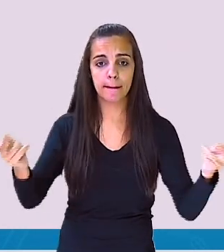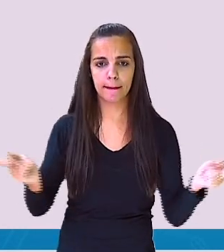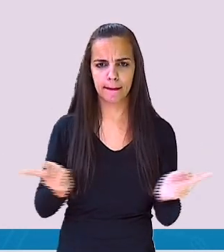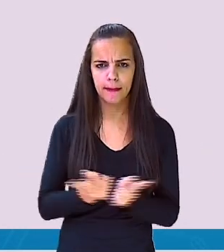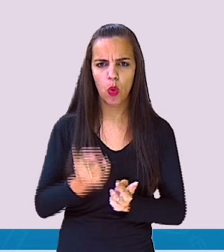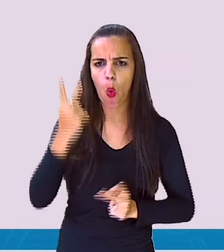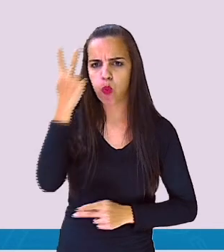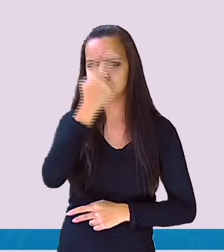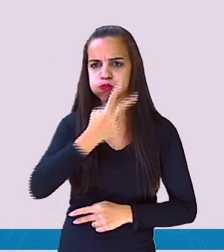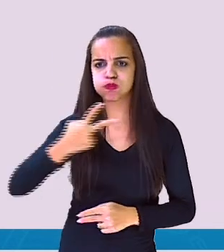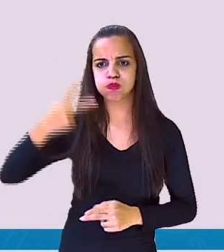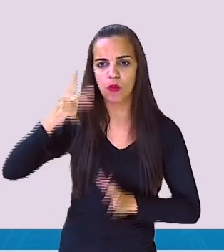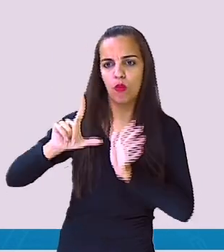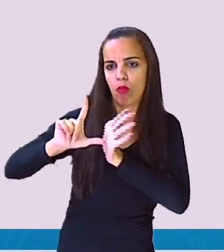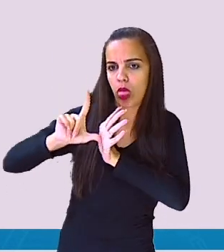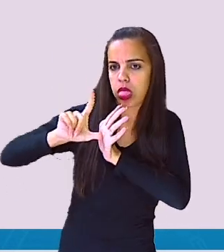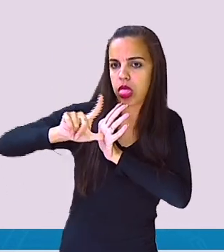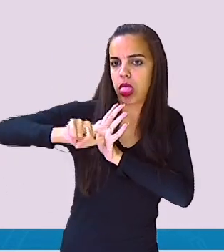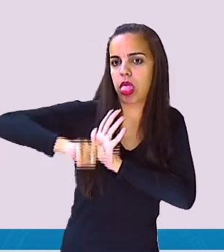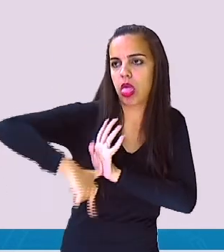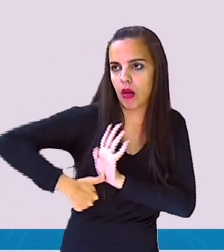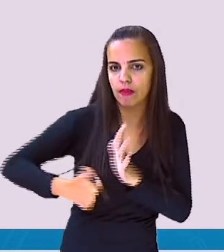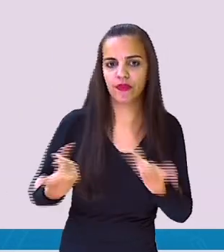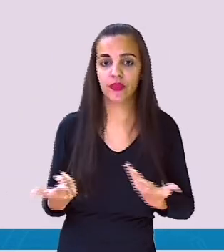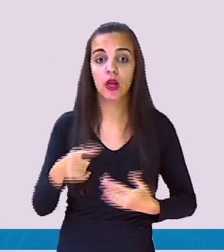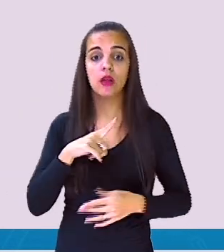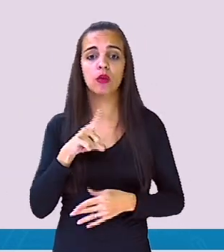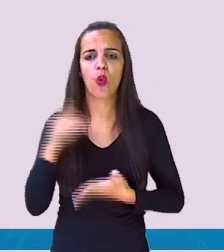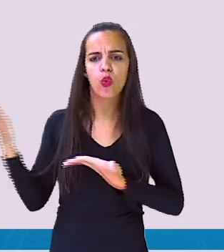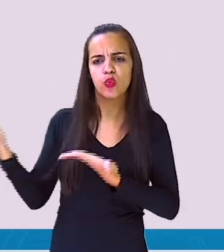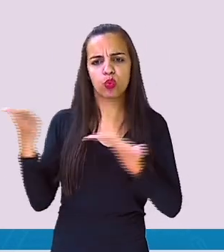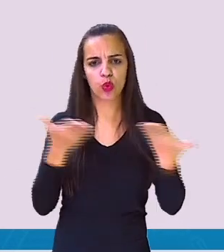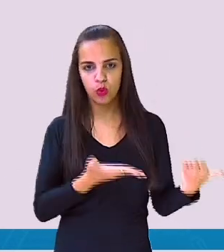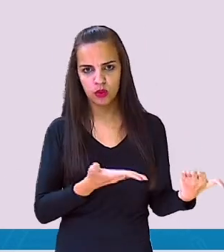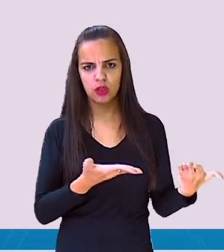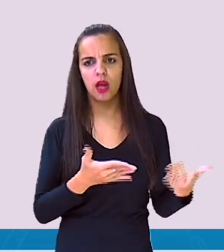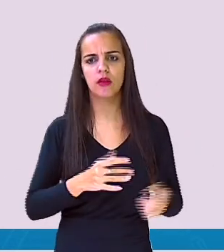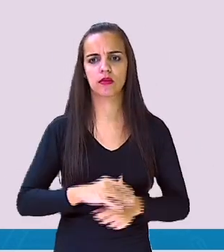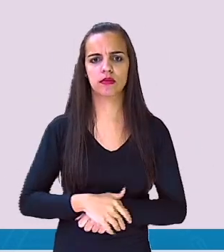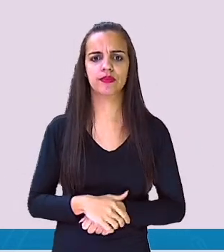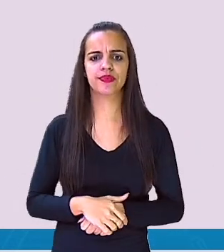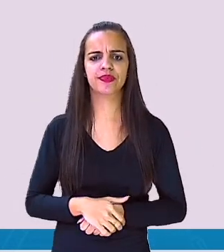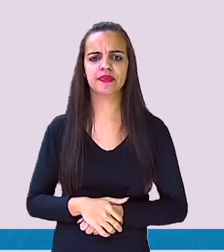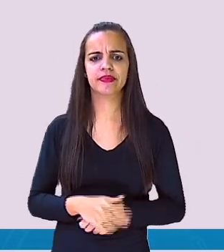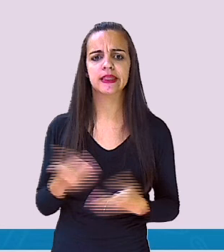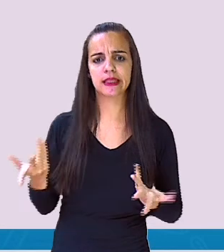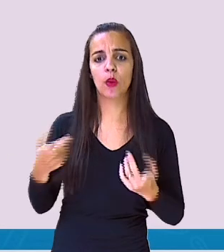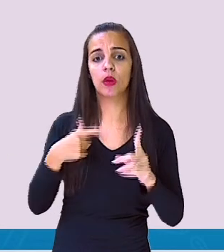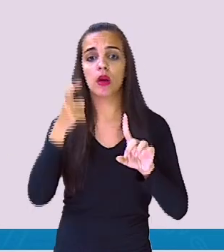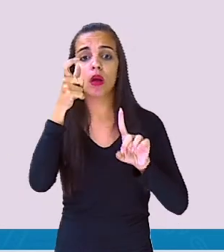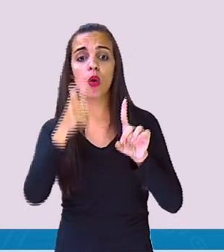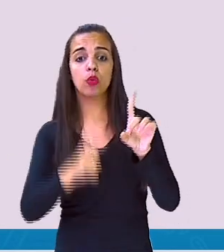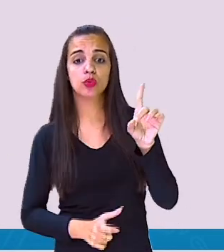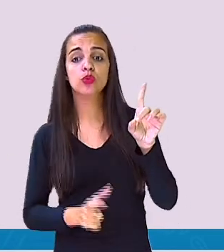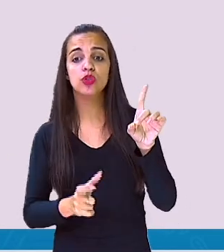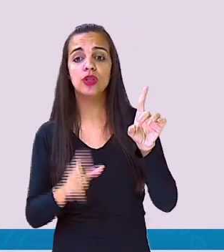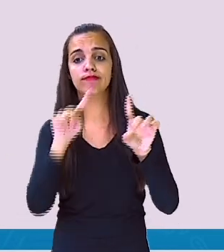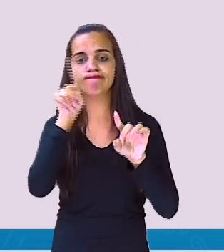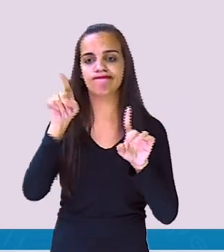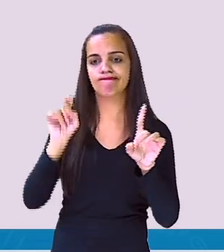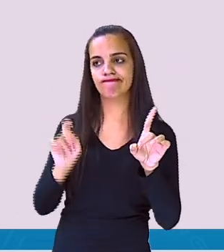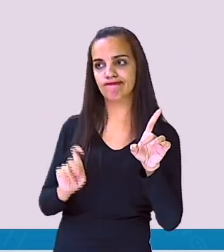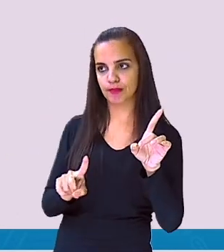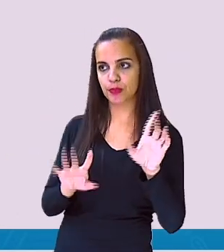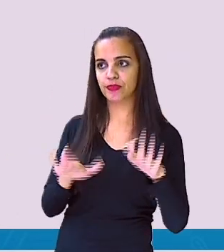pessoal? Depois dessas 3 aulas, qualquer atividade que eu passar para vocês vai ficar fácil. Sujeito indeterminado, porque o verbo está na 3ª